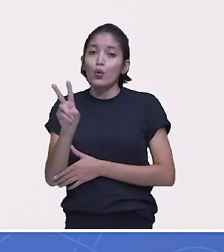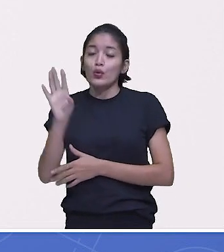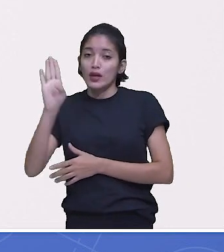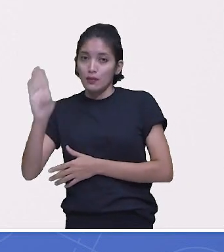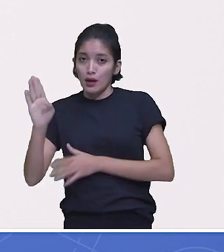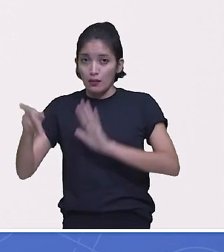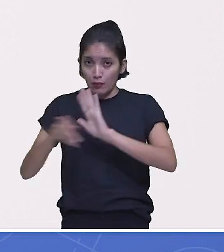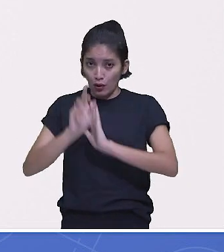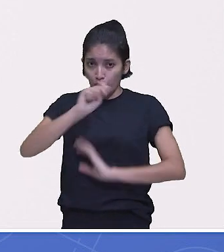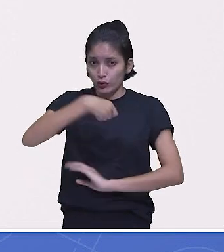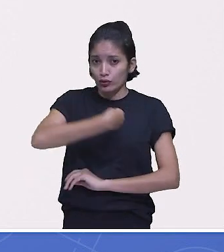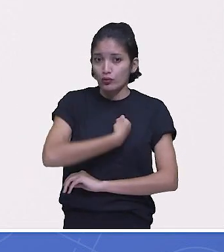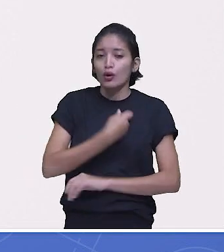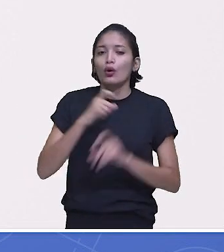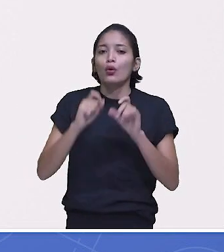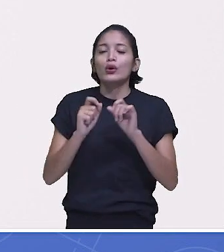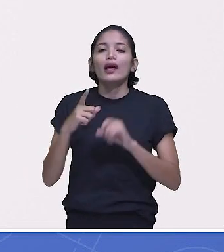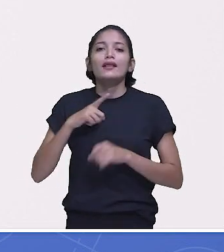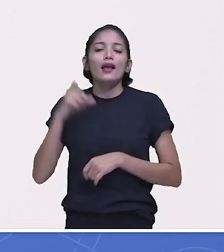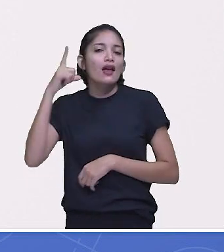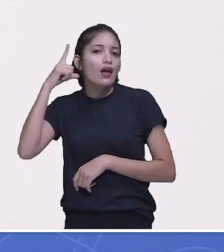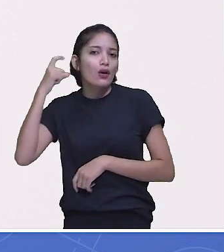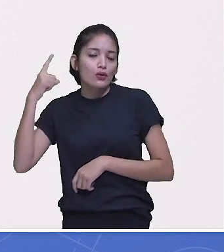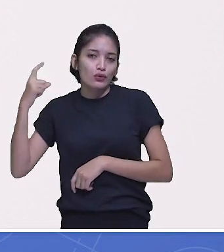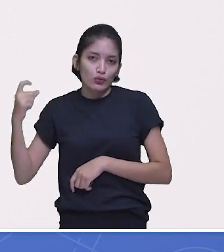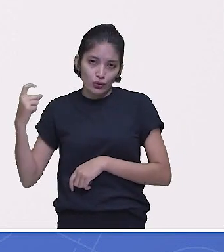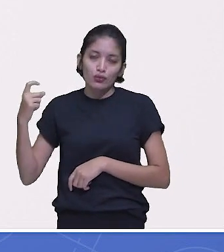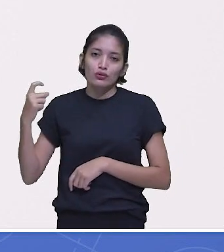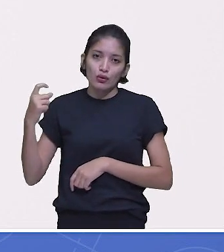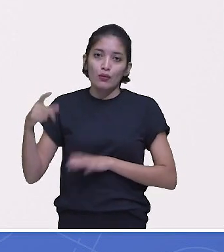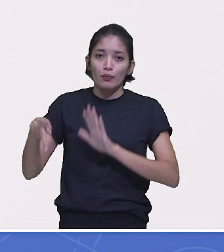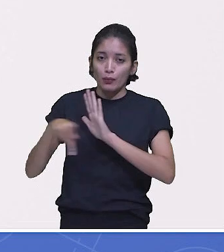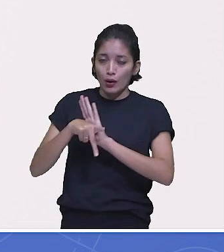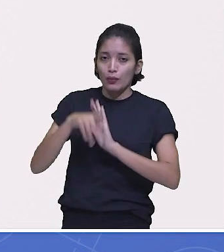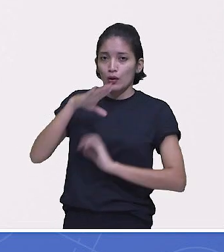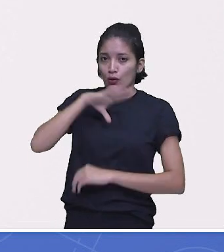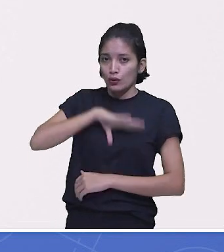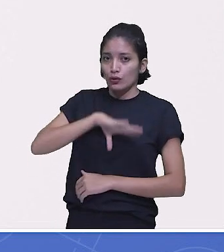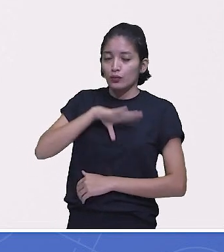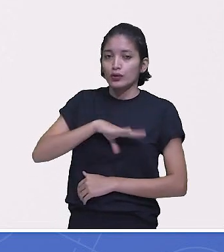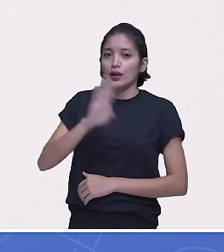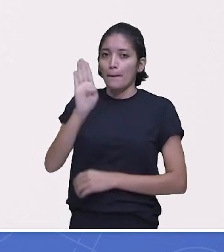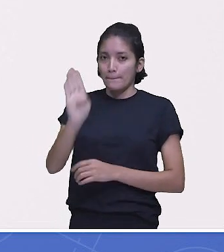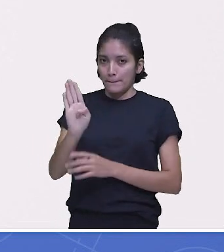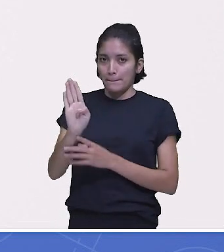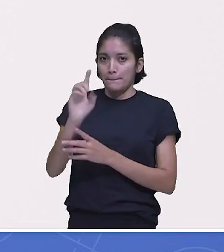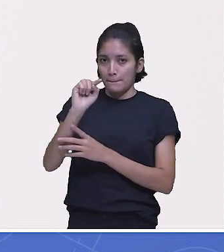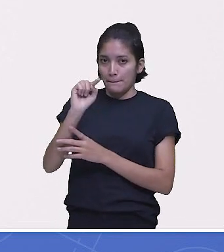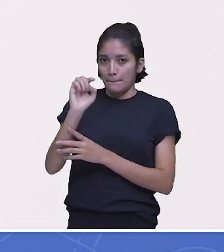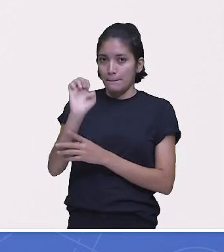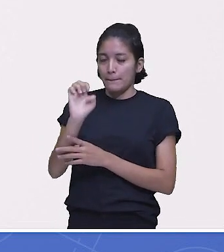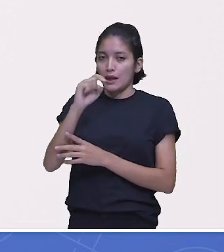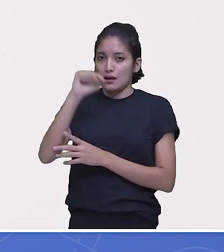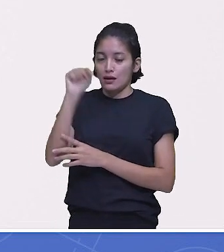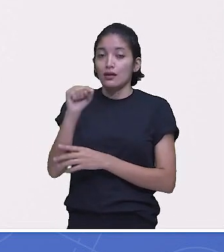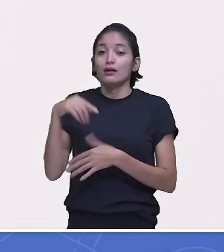espanhol, tem o mesmo som, no caso, que é o som da letra B. O V do espanhol, que é UB, ele